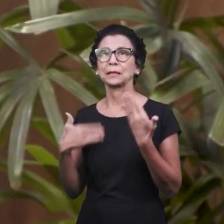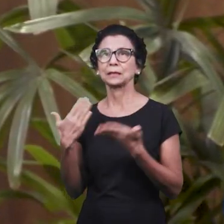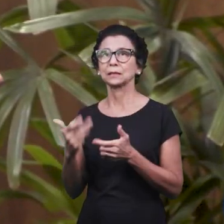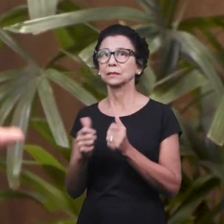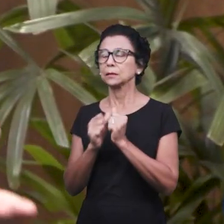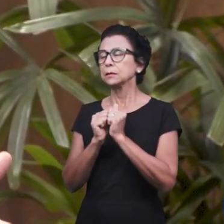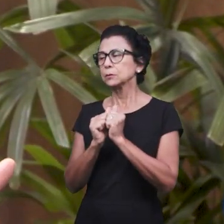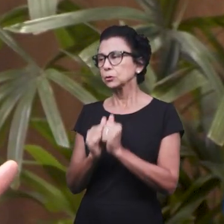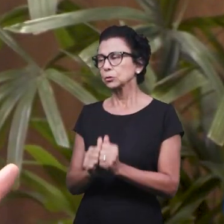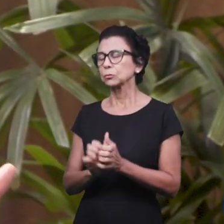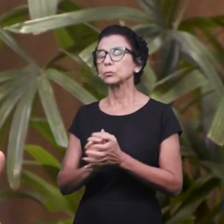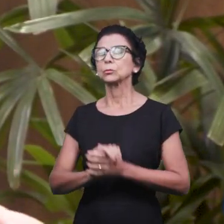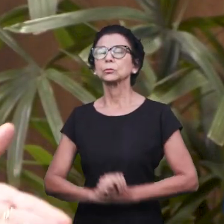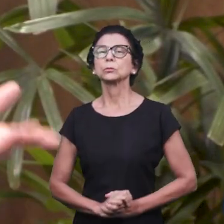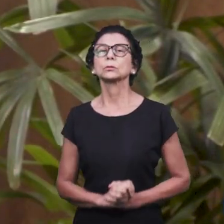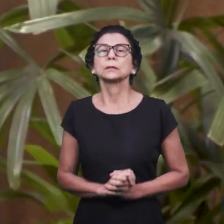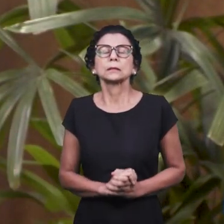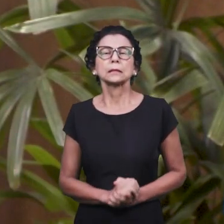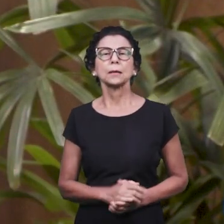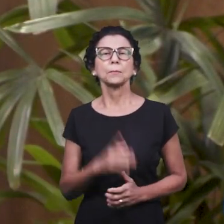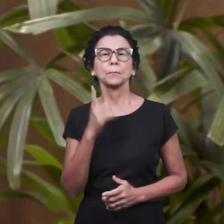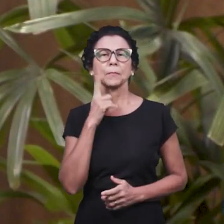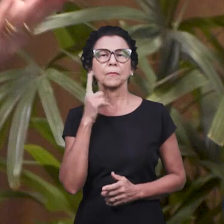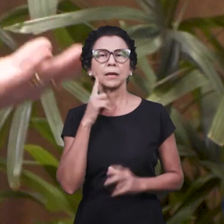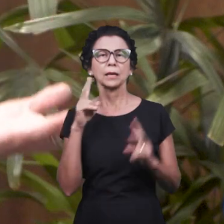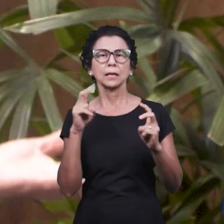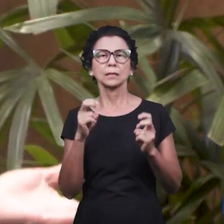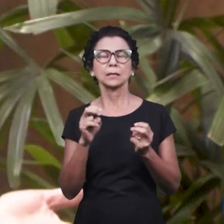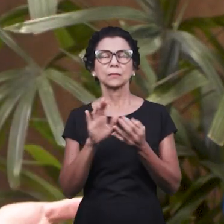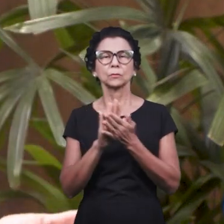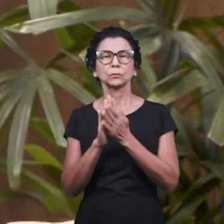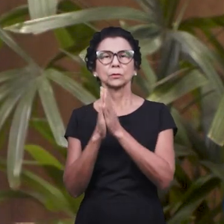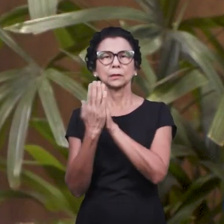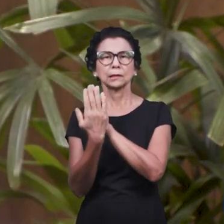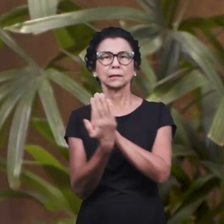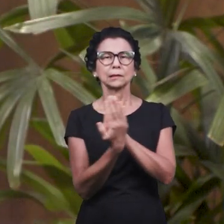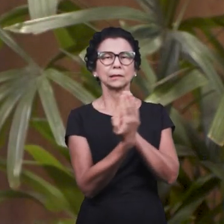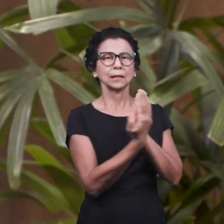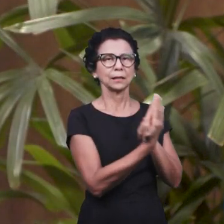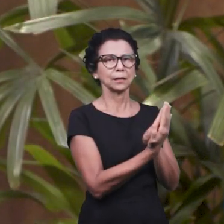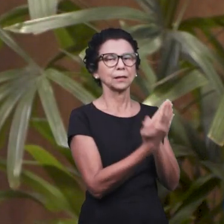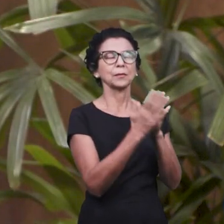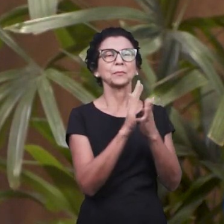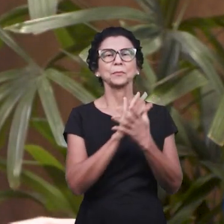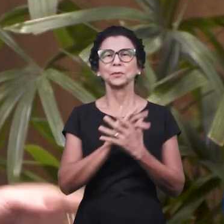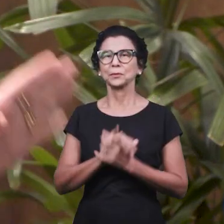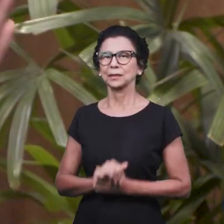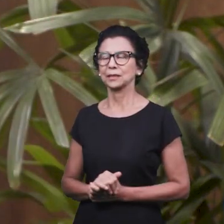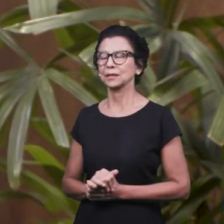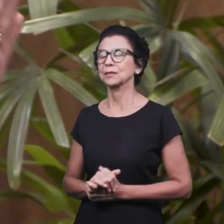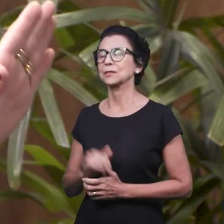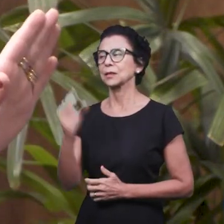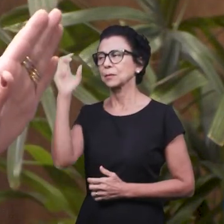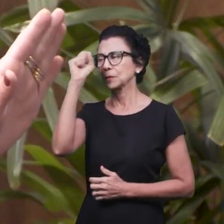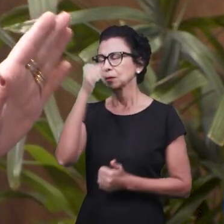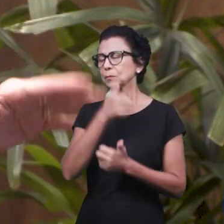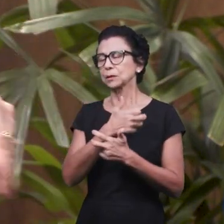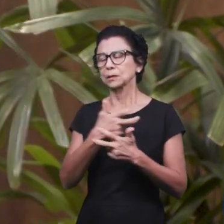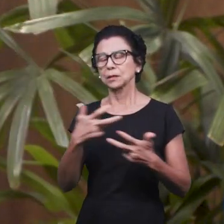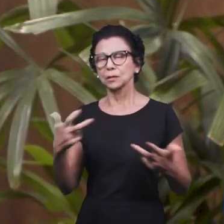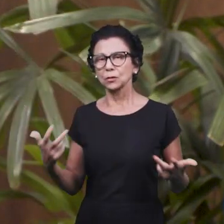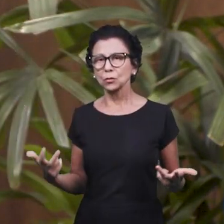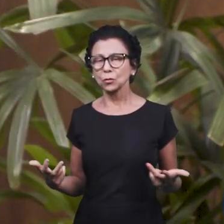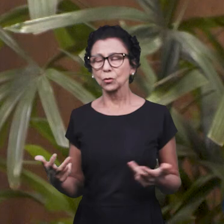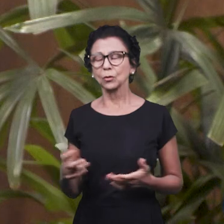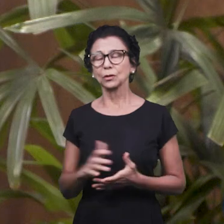juntos para falarmos sobre intercâmbio. Nós duas vamos aprender muitas coisas hoje, não é mesmo? É verdade. Ainda não temos